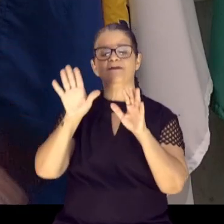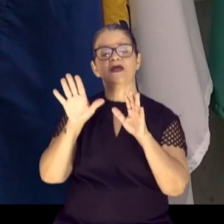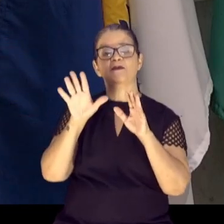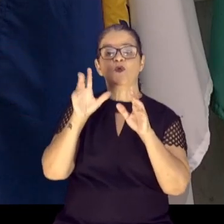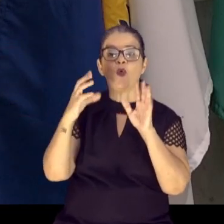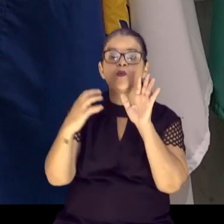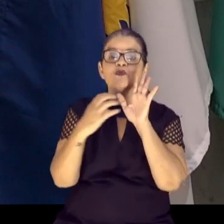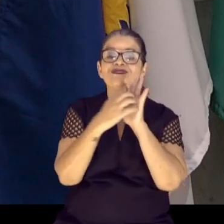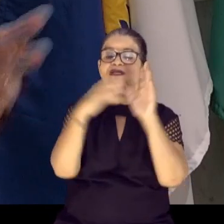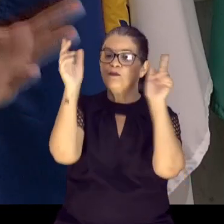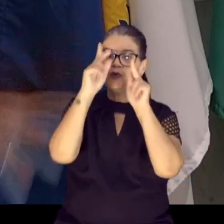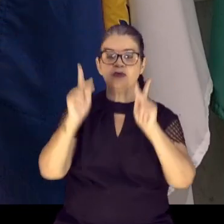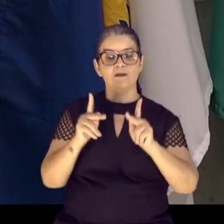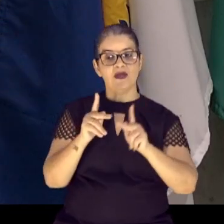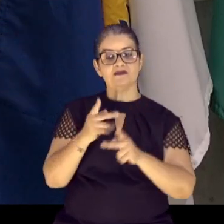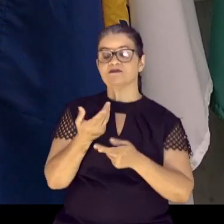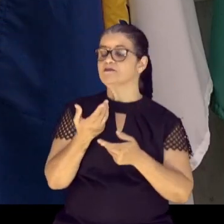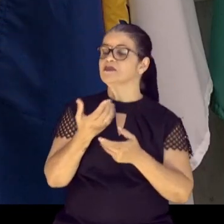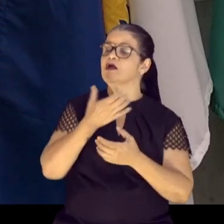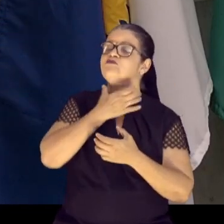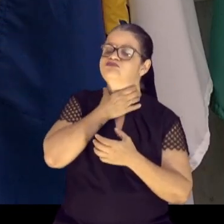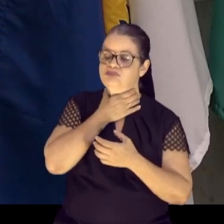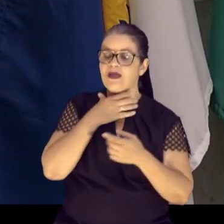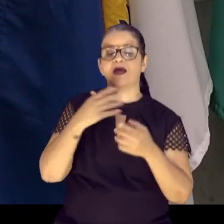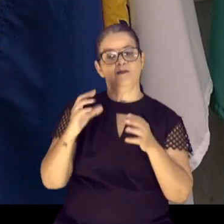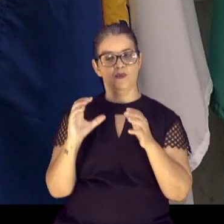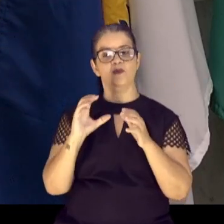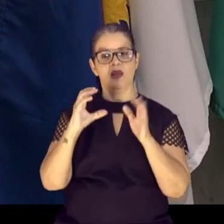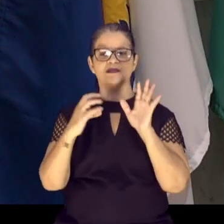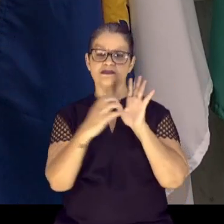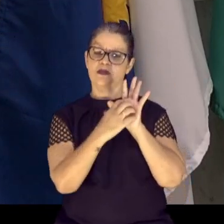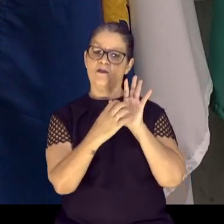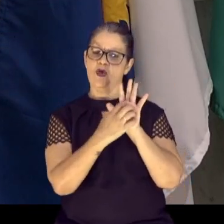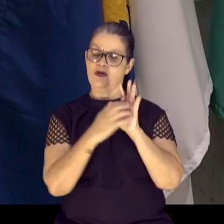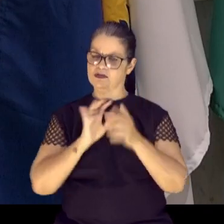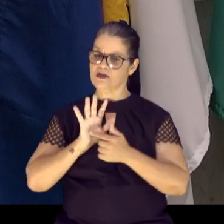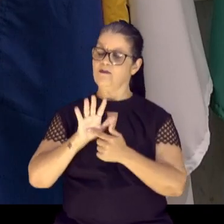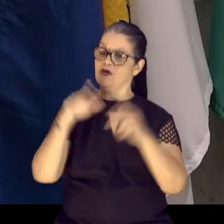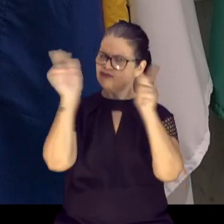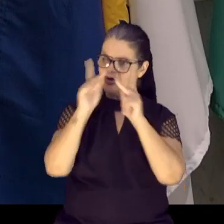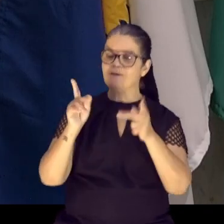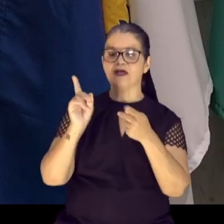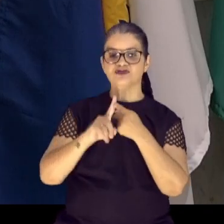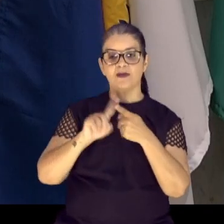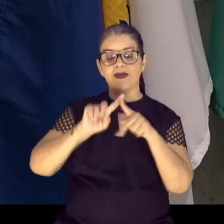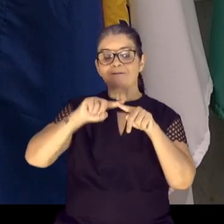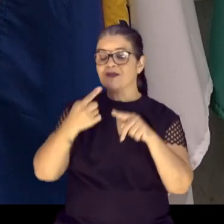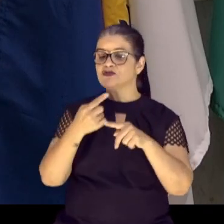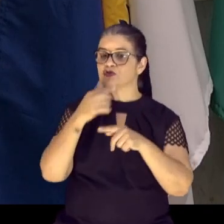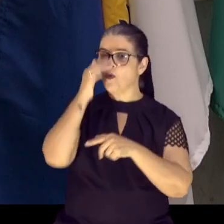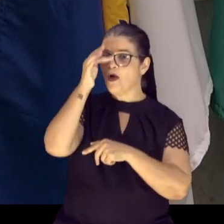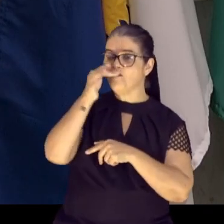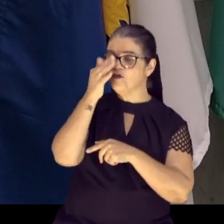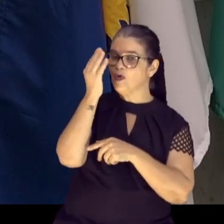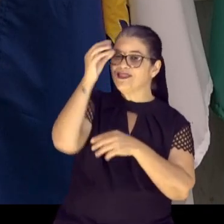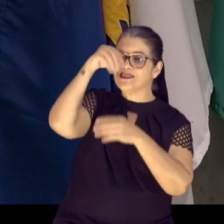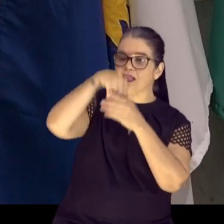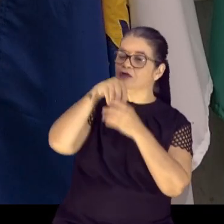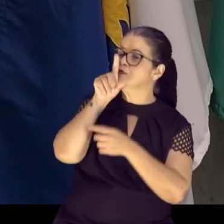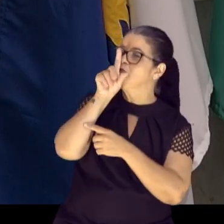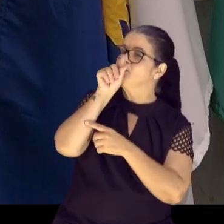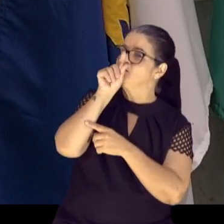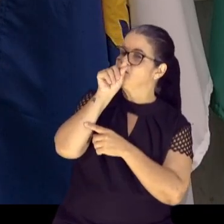paz. E a pomba simboliza a paz também. Mas essa pomba com ramalhete na boca, ela vem